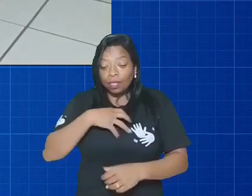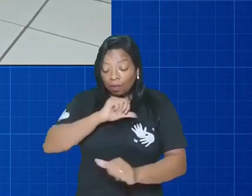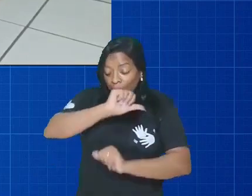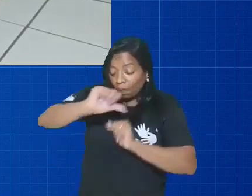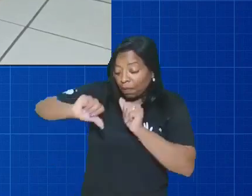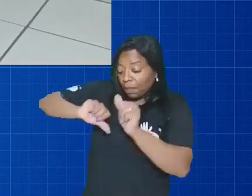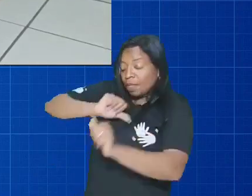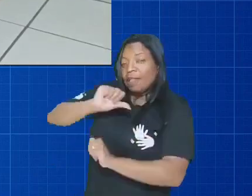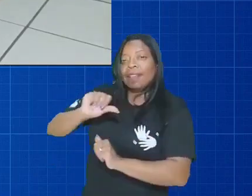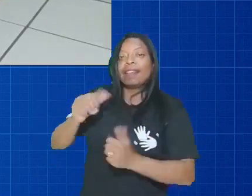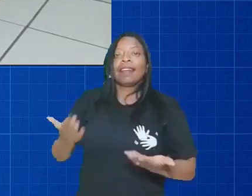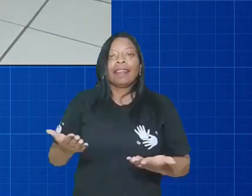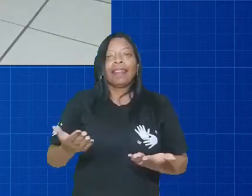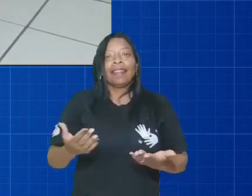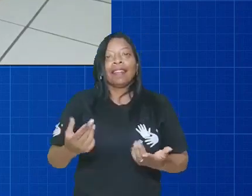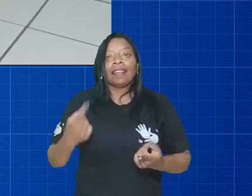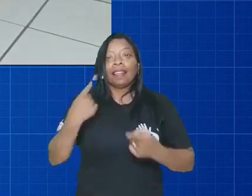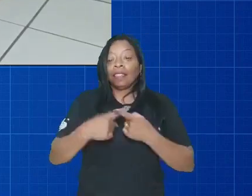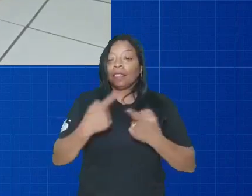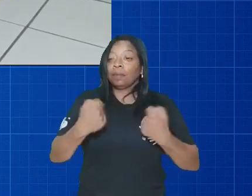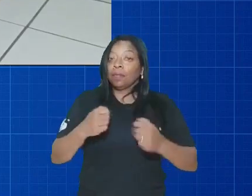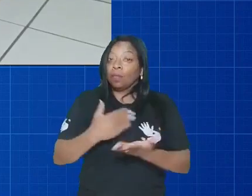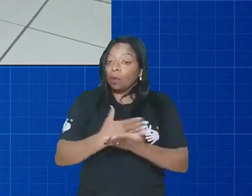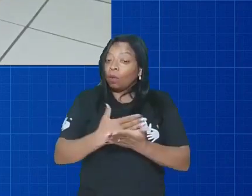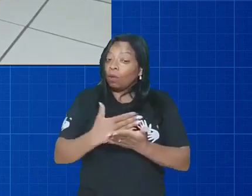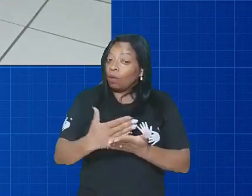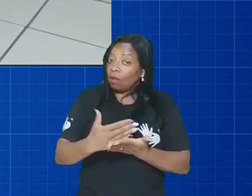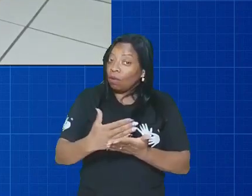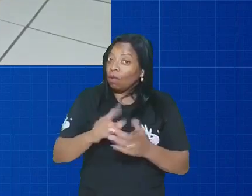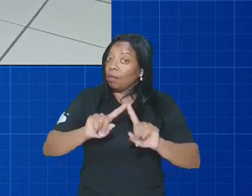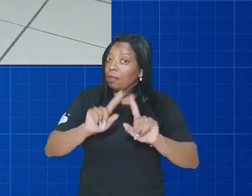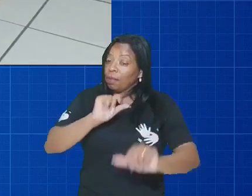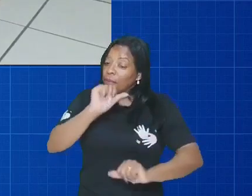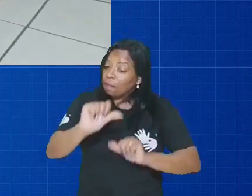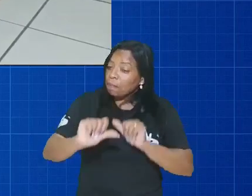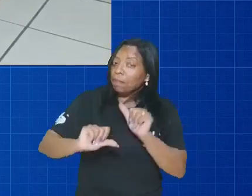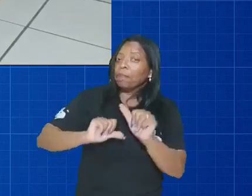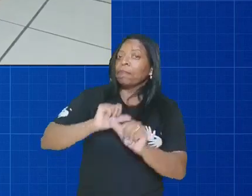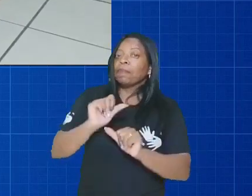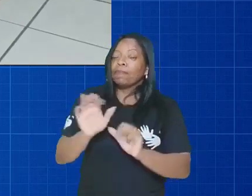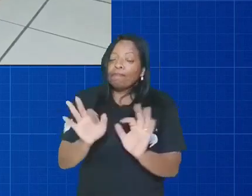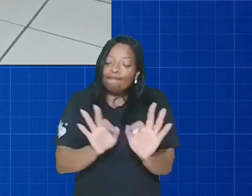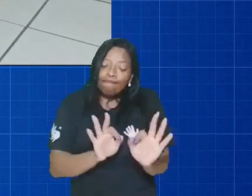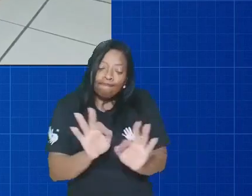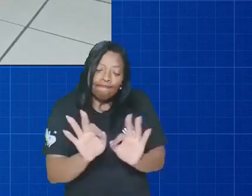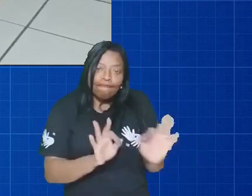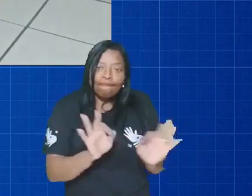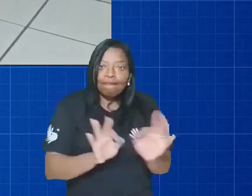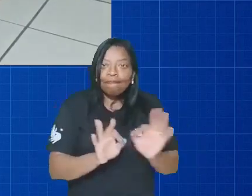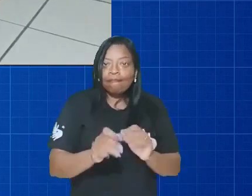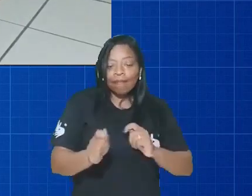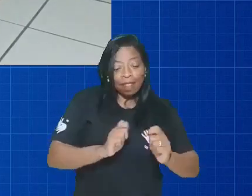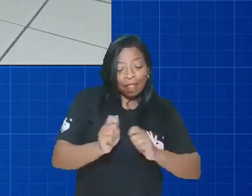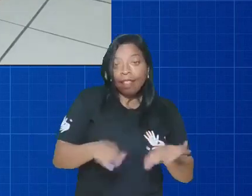para fora. Né? Vamos alinhar pontos que sejam importantes. Então, né, ajustar o que tem que ser ajustado dentro